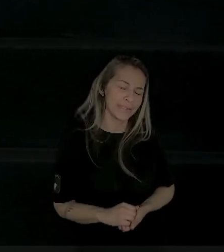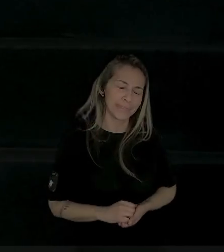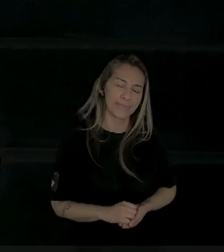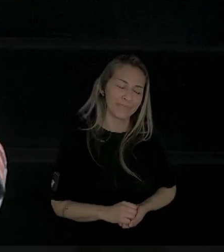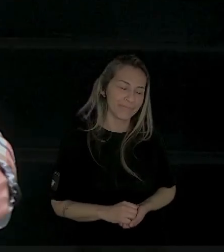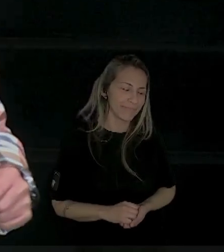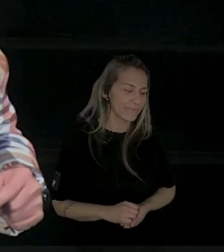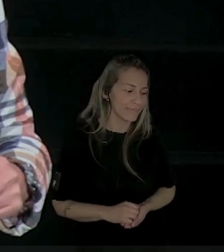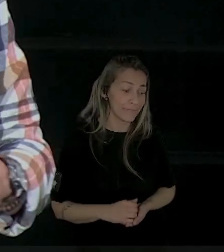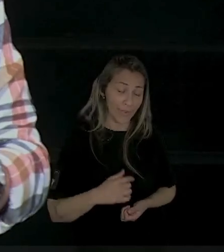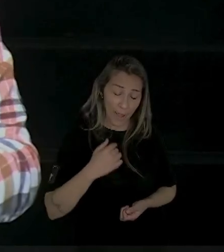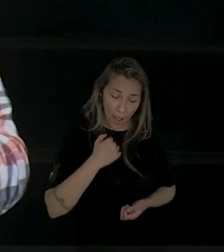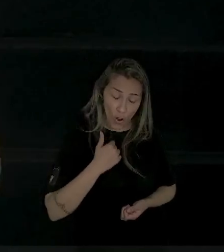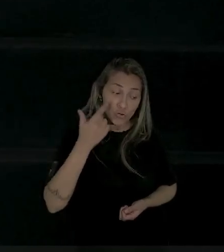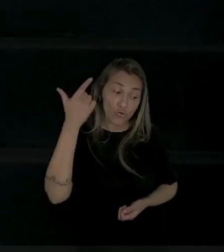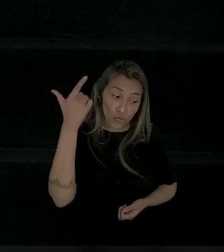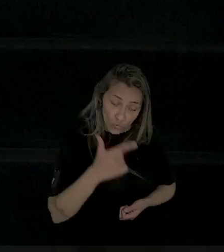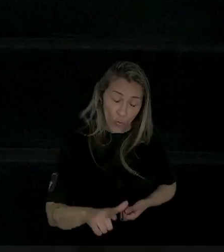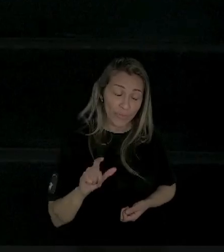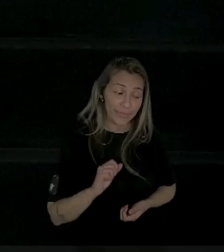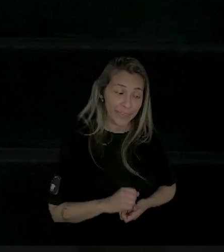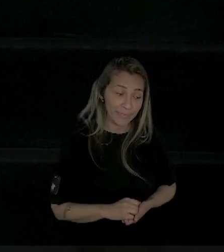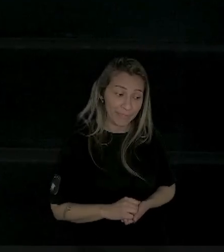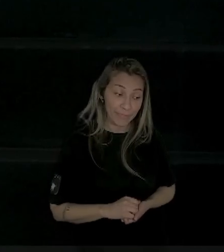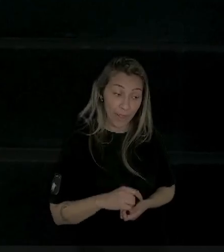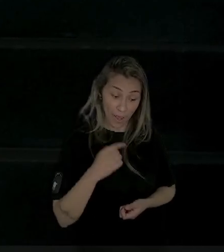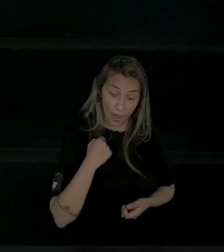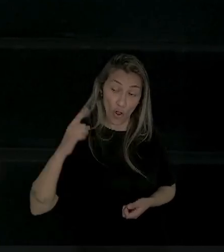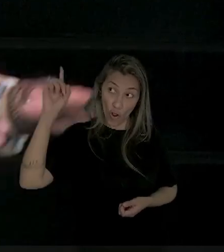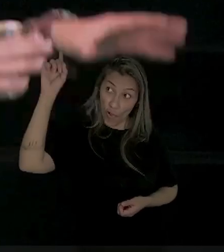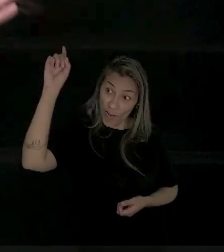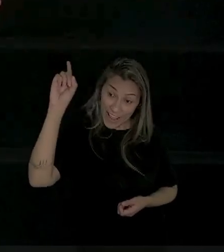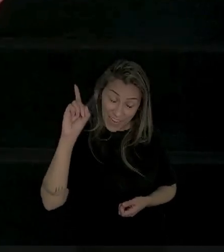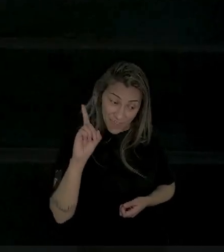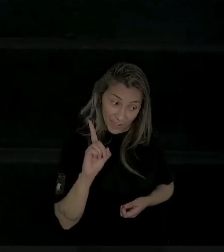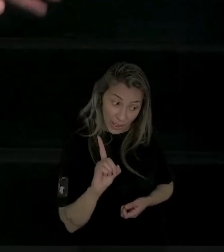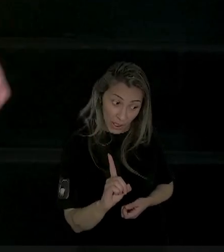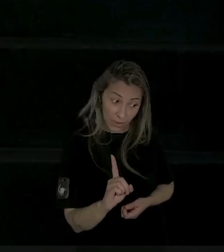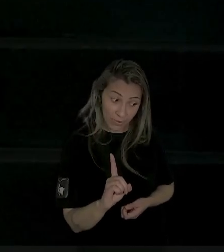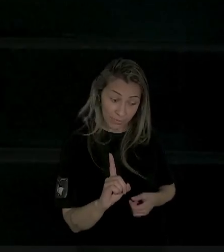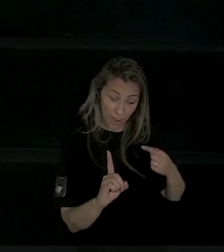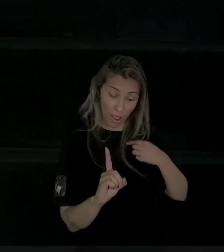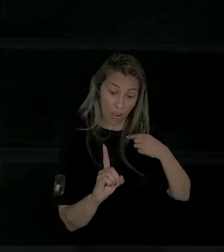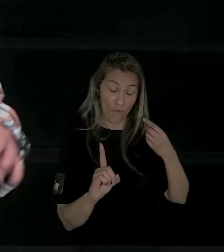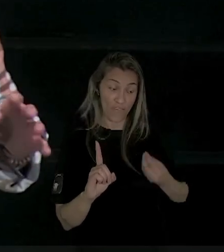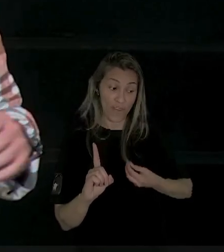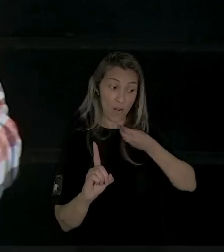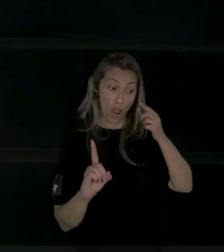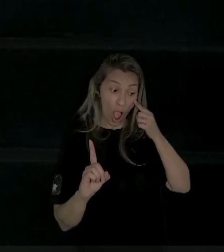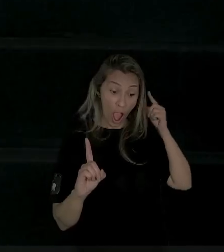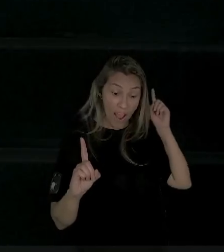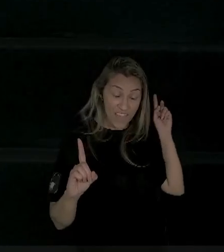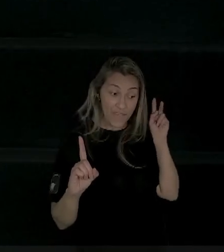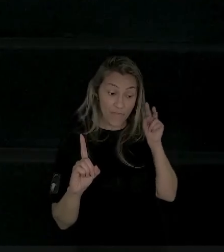eu vou passar aqui, Elias. Me perceba, tá? Eu vou passar aqui fora da caverna. Observe.